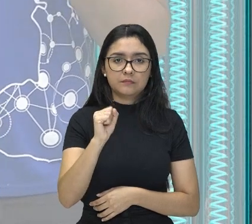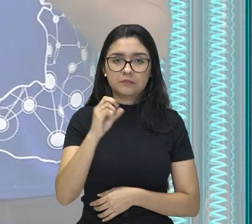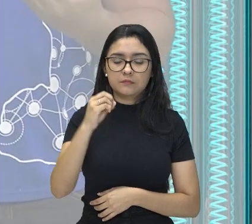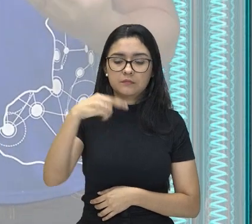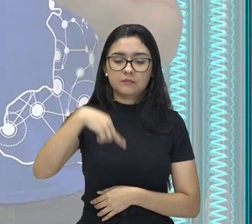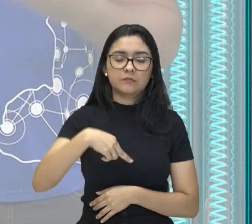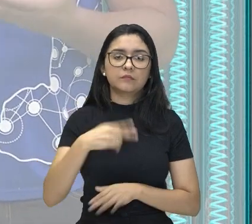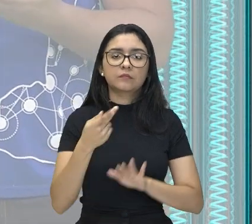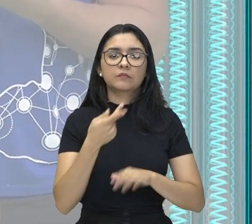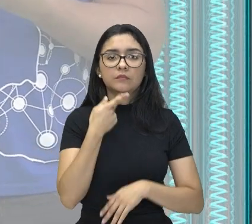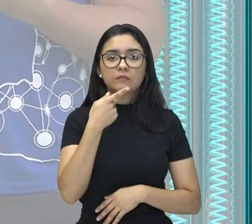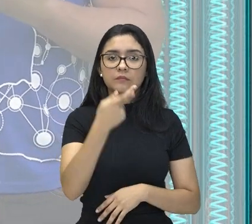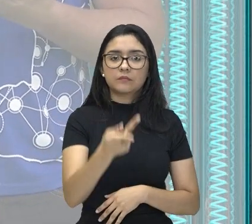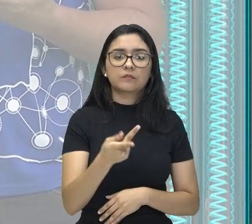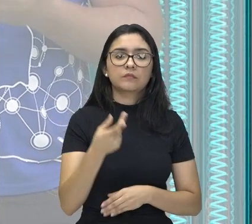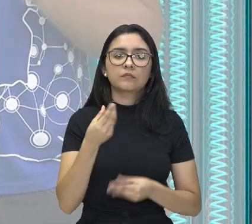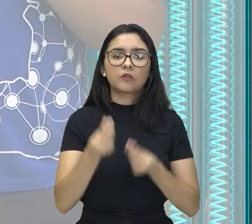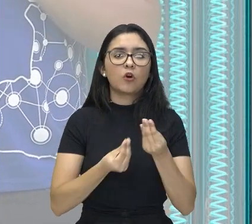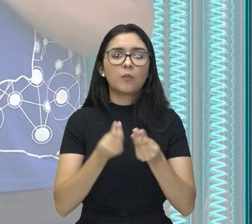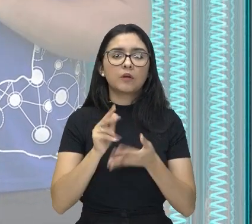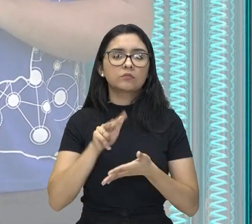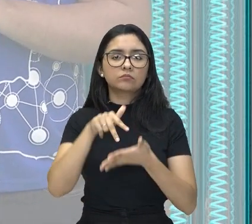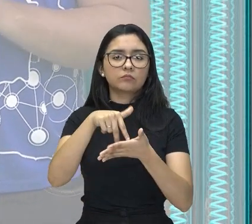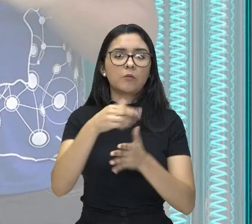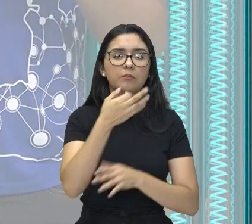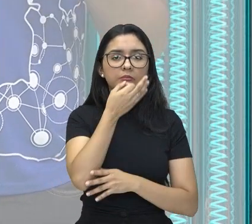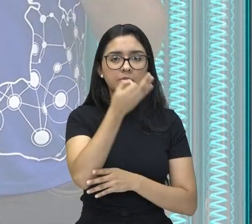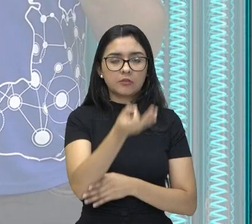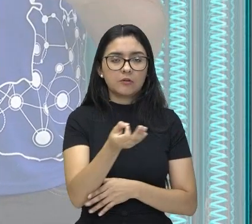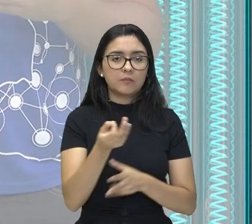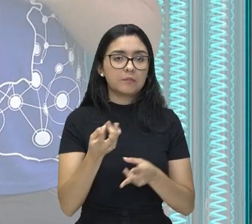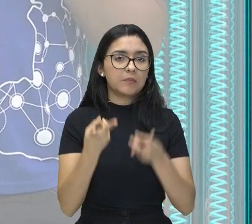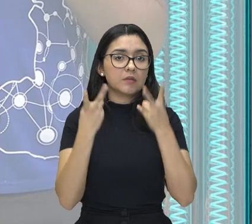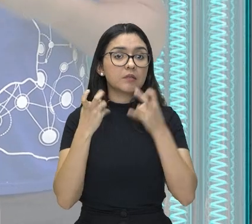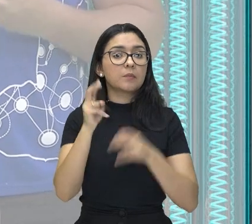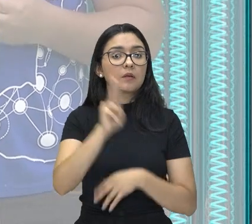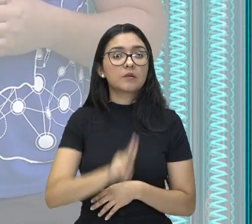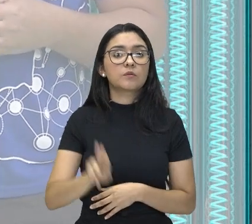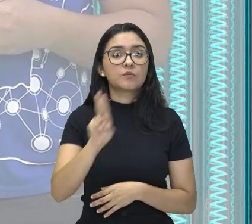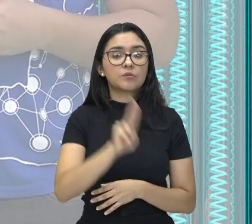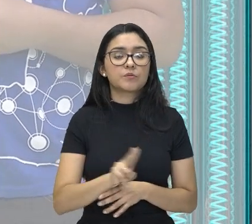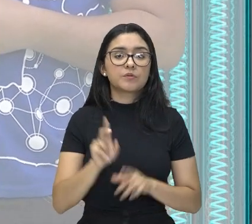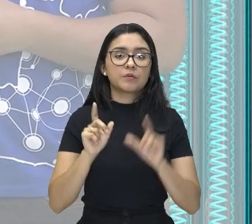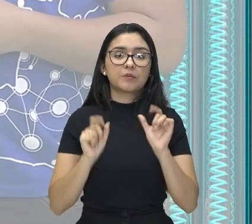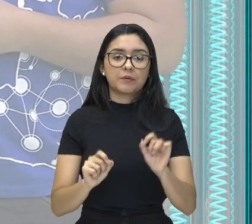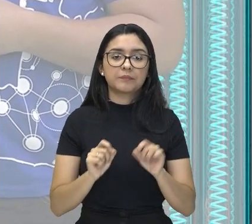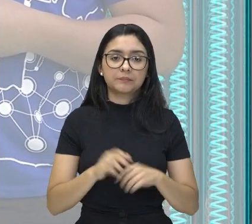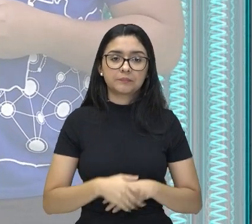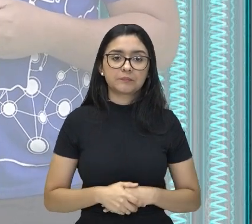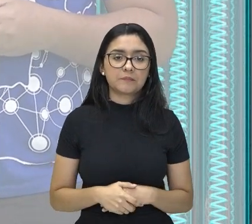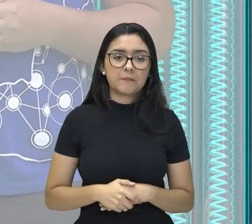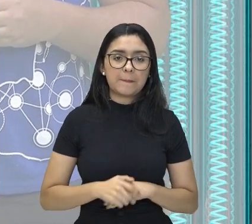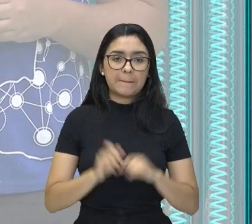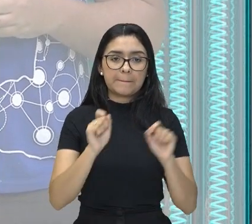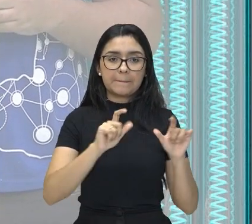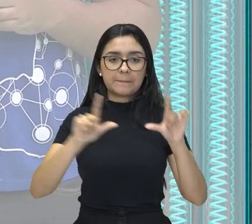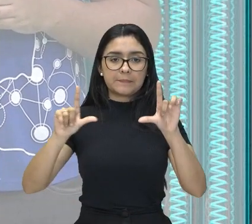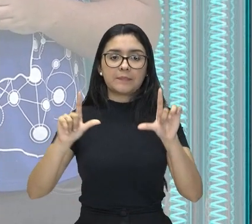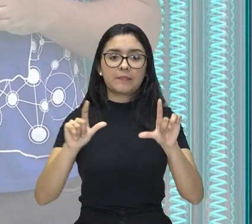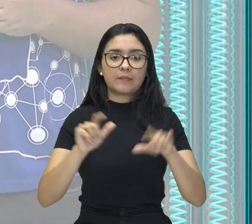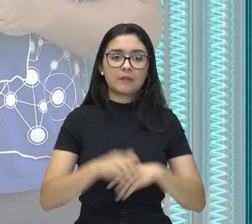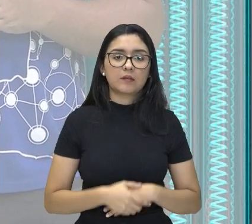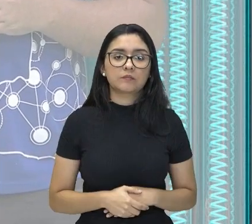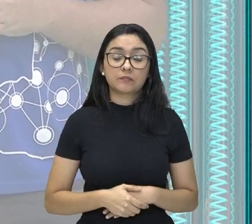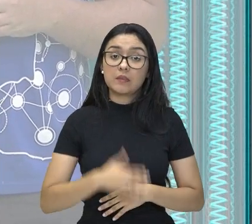ele marca, ele se posiciona. Observem que ele utiliza este enunciado aqui, olha só, colocando na